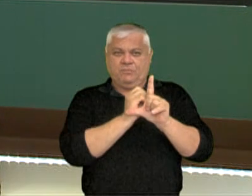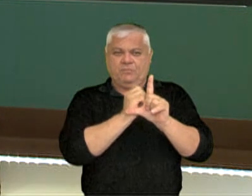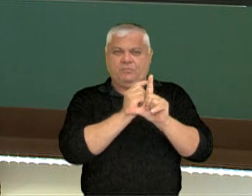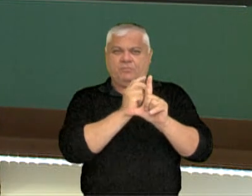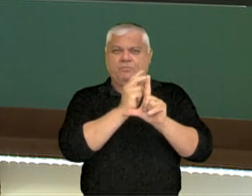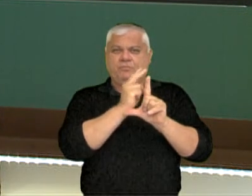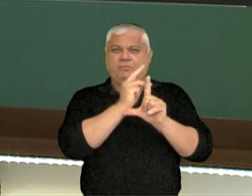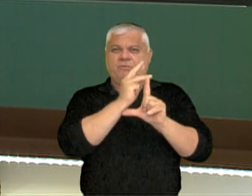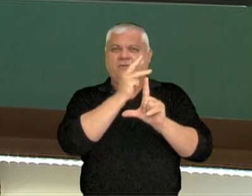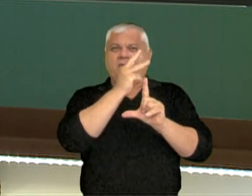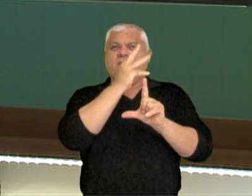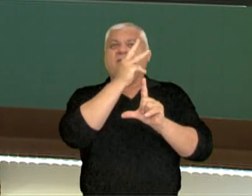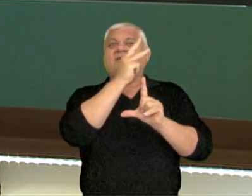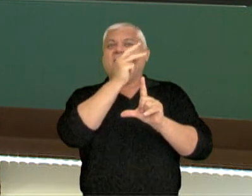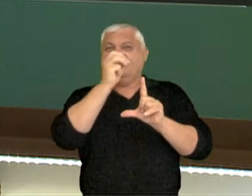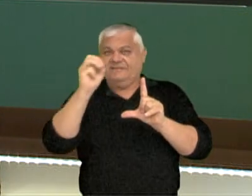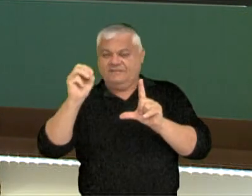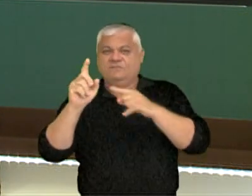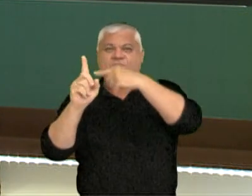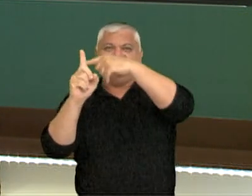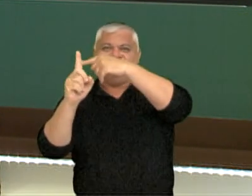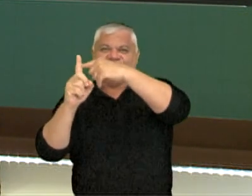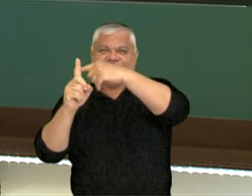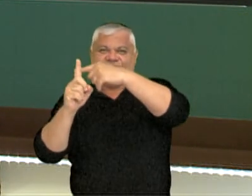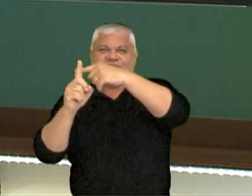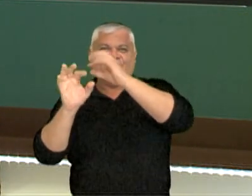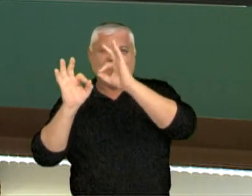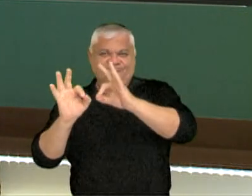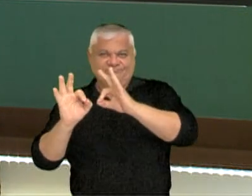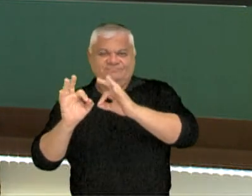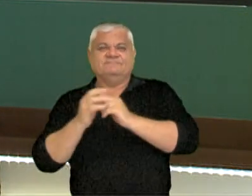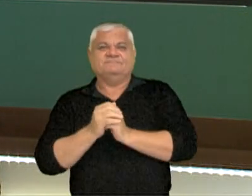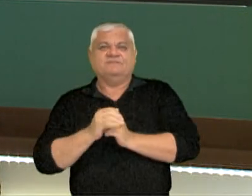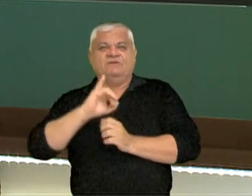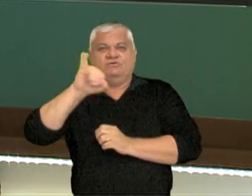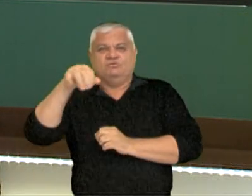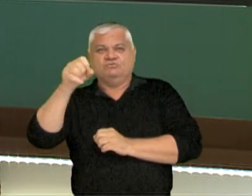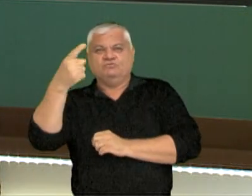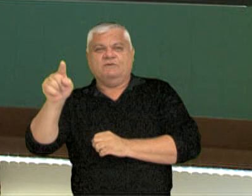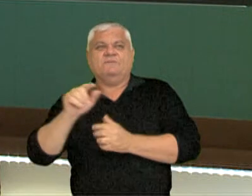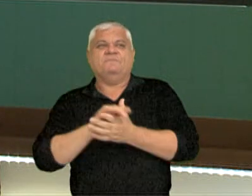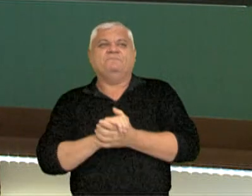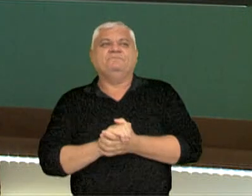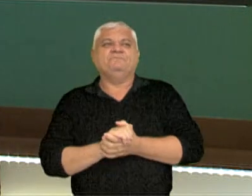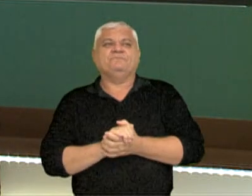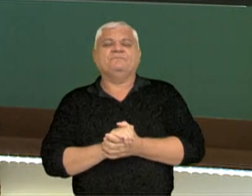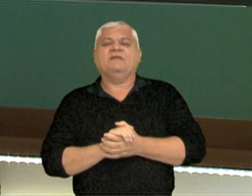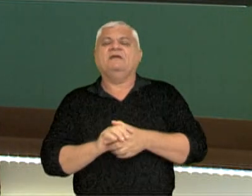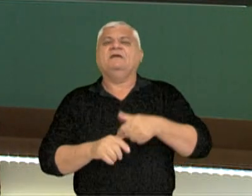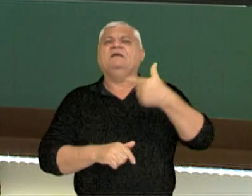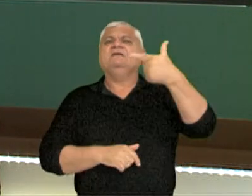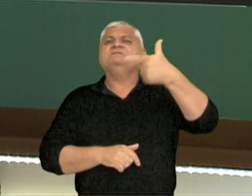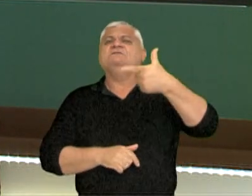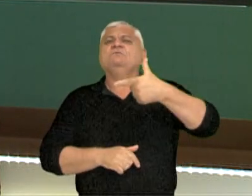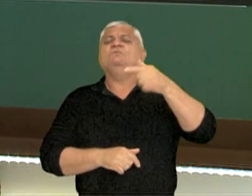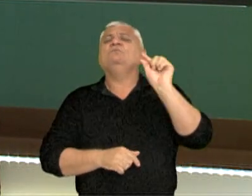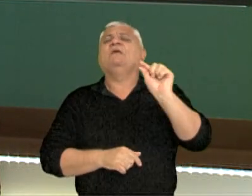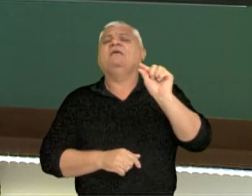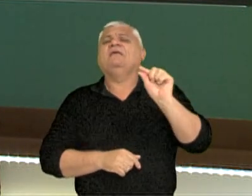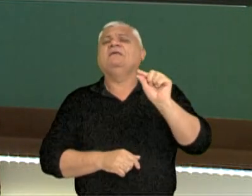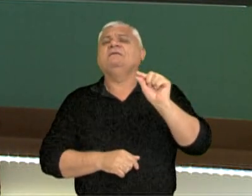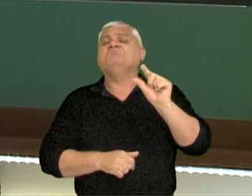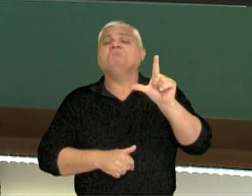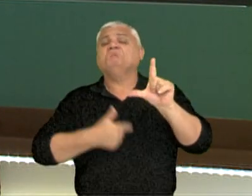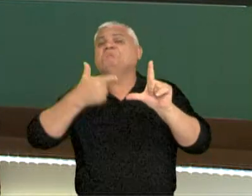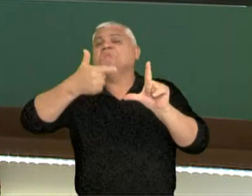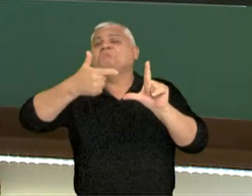pontuação positiva, ok? A maior pontuação é do João. E a segunda maior pontuação, hein? De